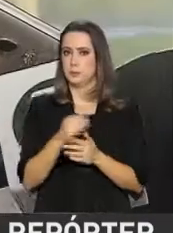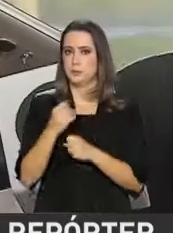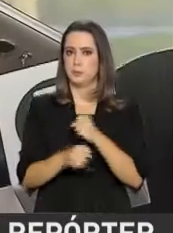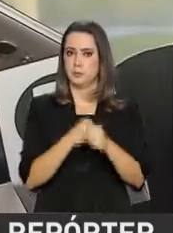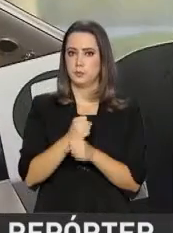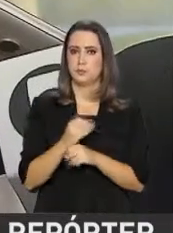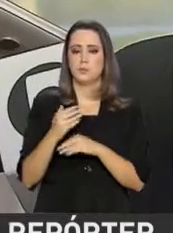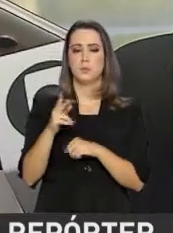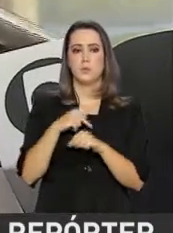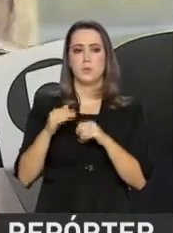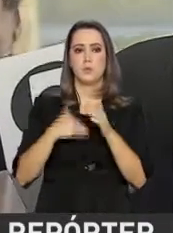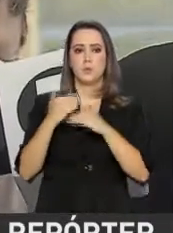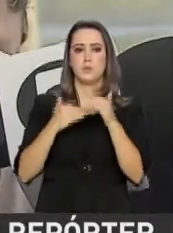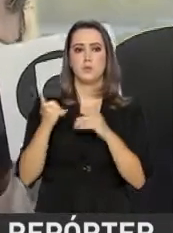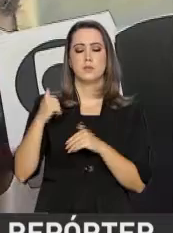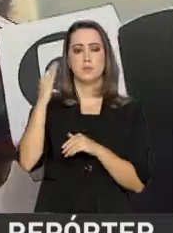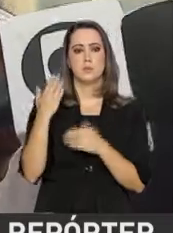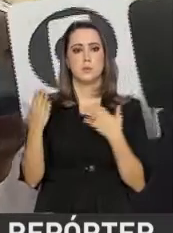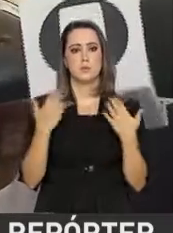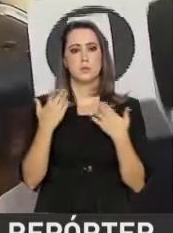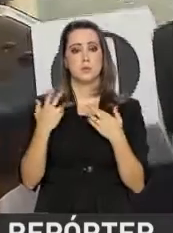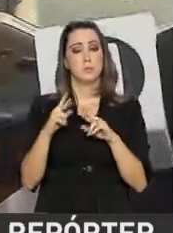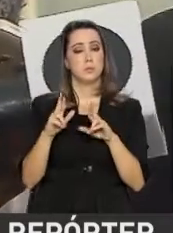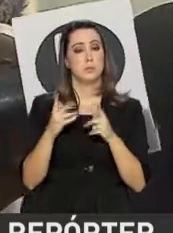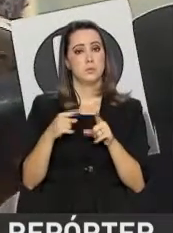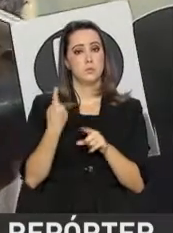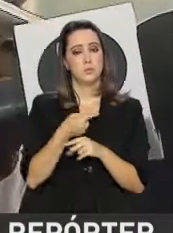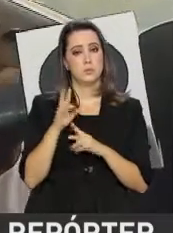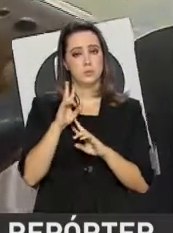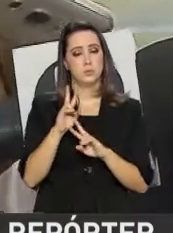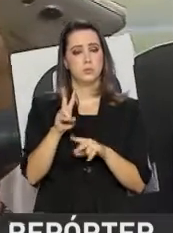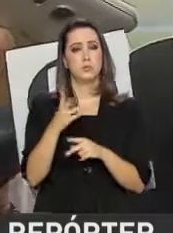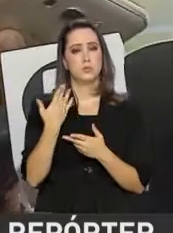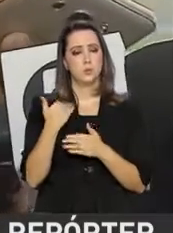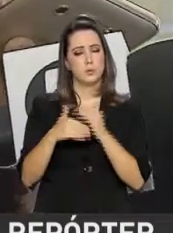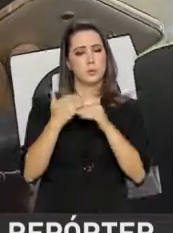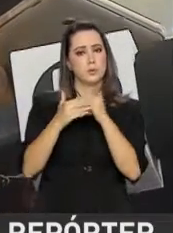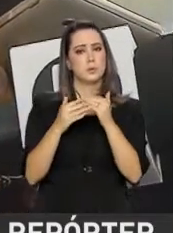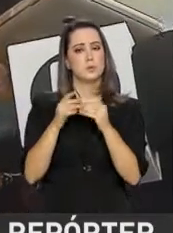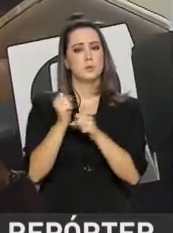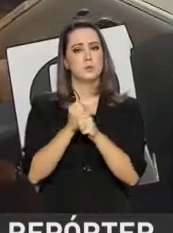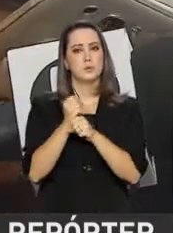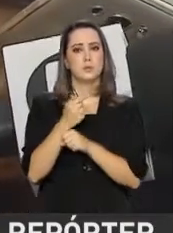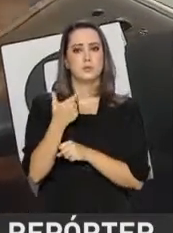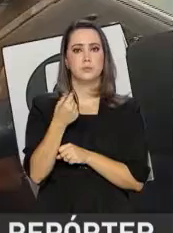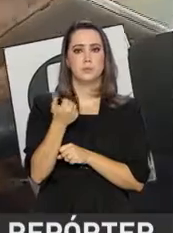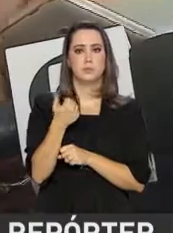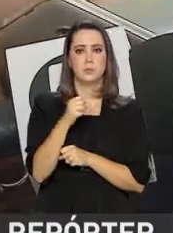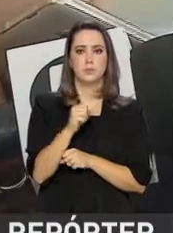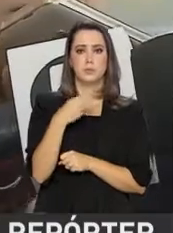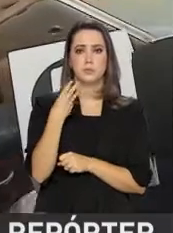partes. O país está crescendo mais do que o previsto. Nós temos já uma previsão revista de crescimento para o ano de